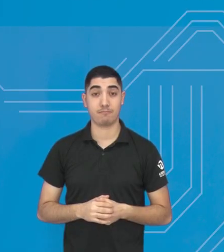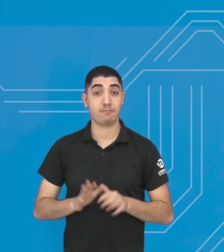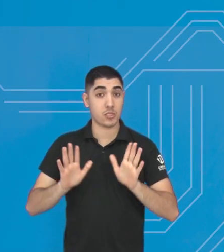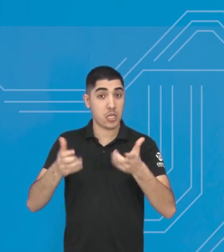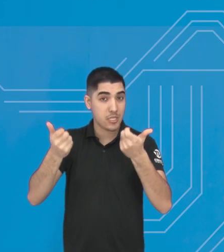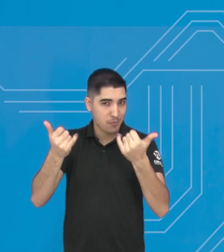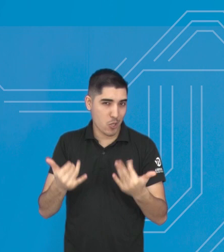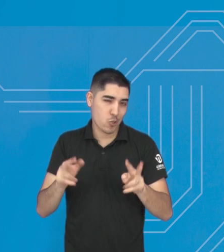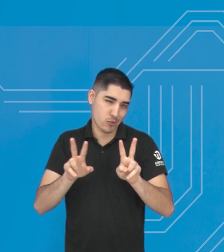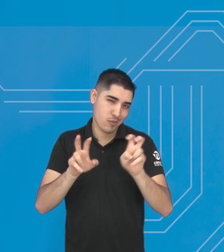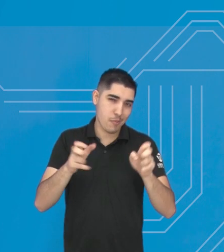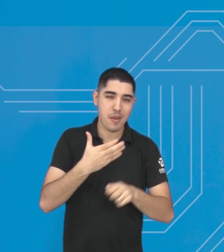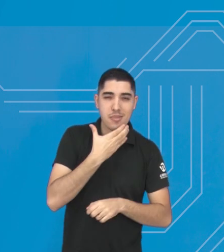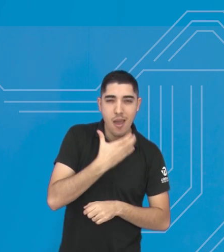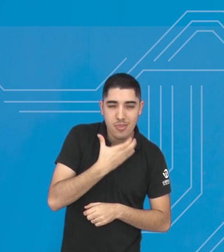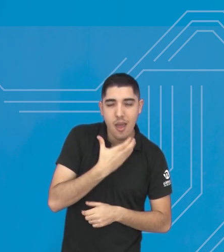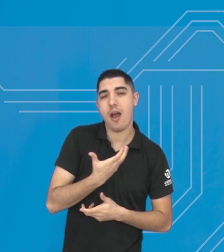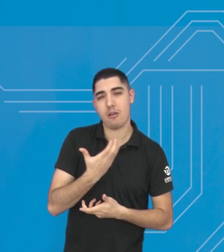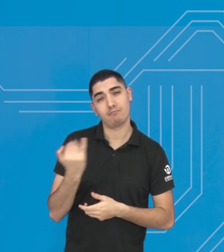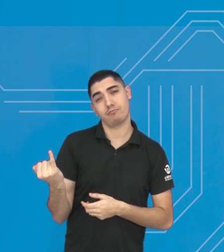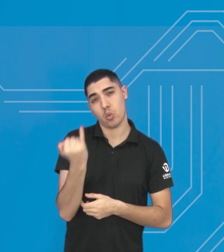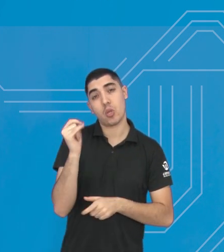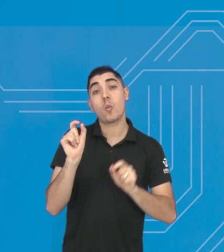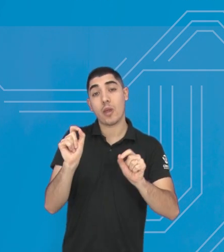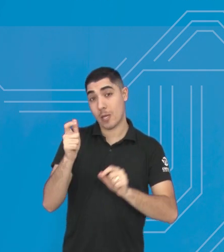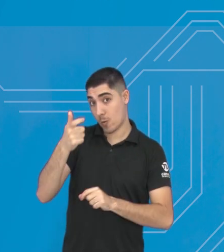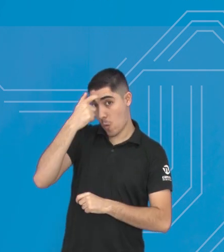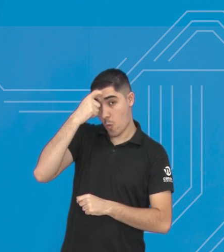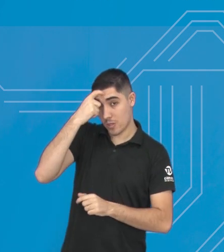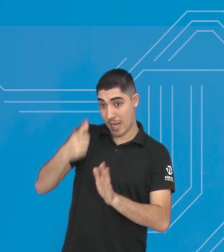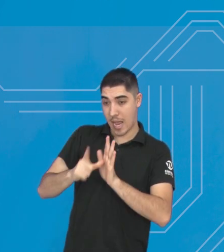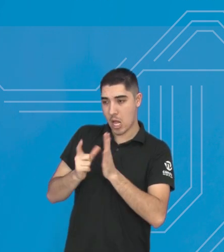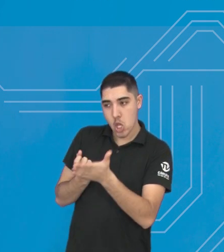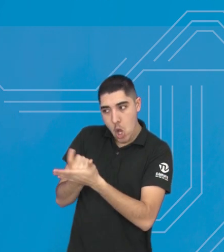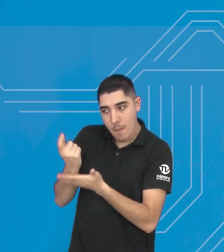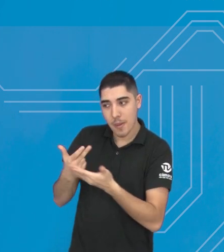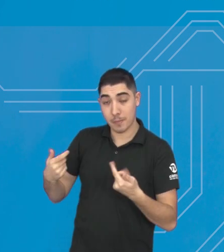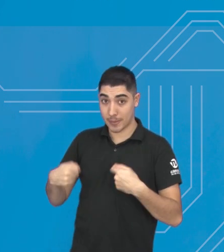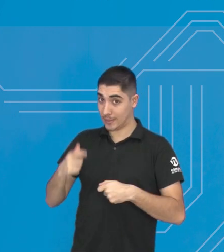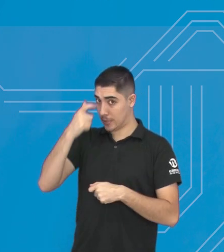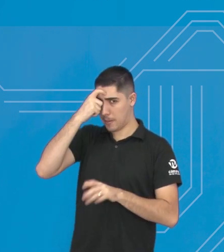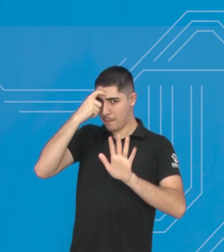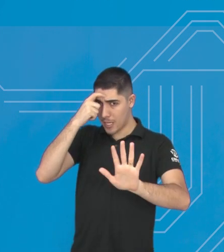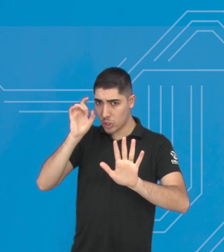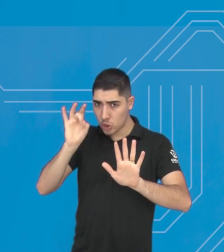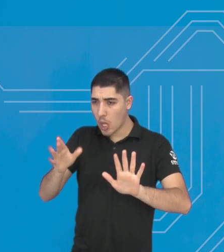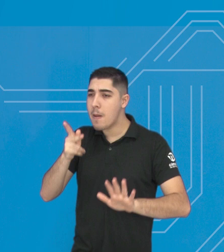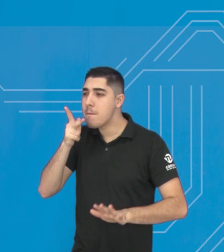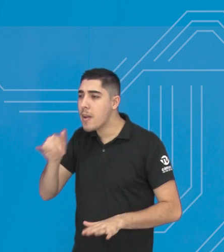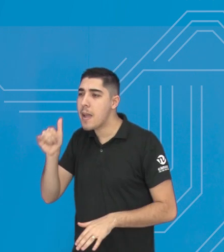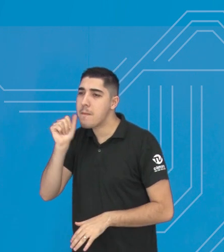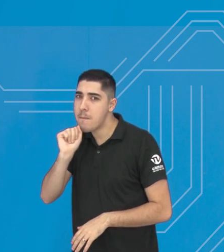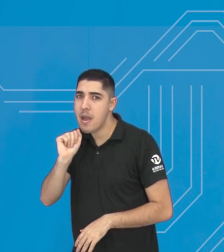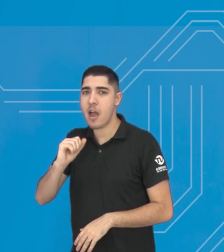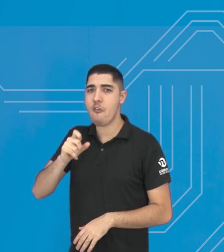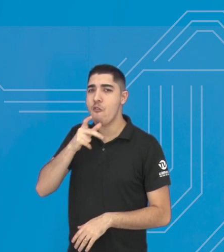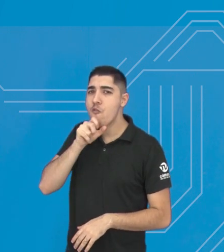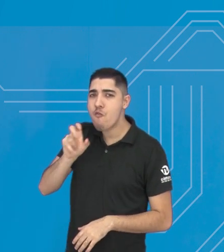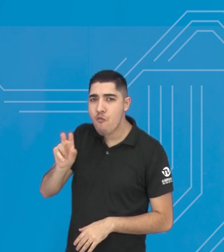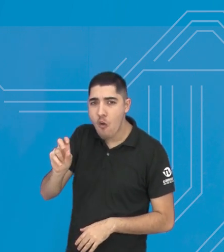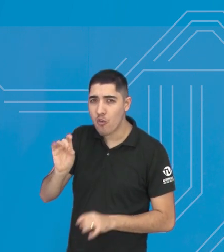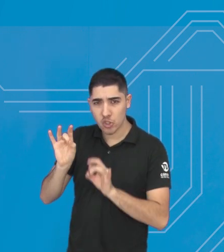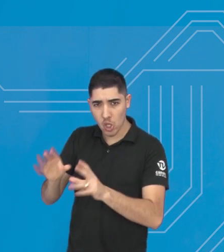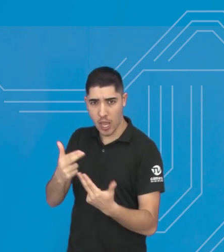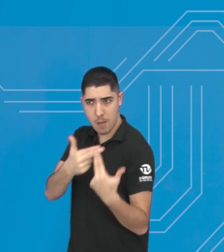Já falamos da expectativa do Natal, da importância da consciência na hora de comprar, mas essa consciência não pode vir só dos pais, avós